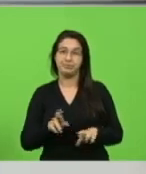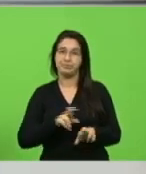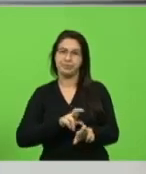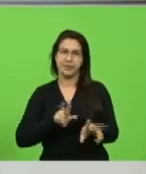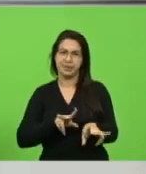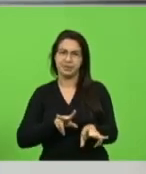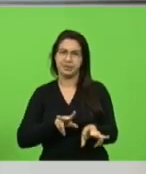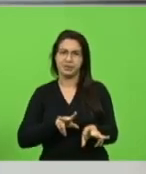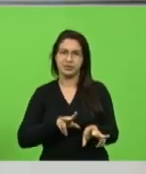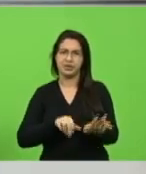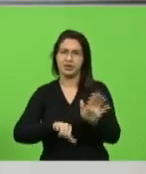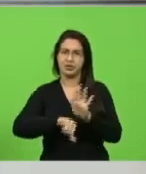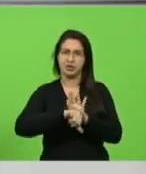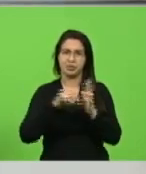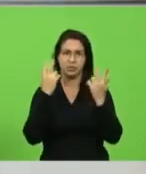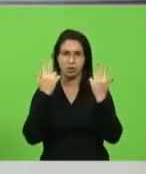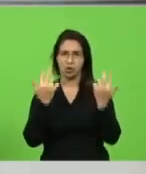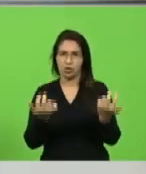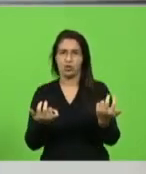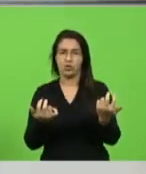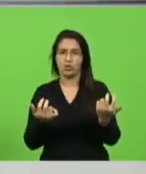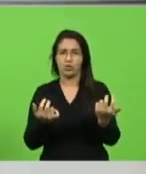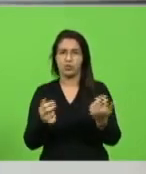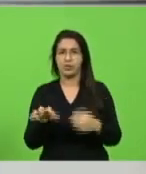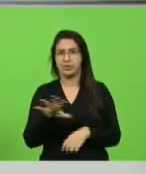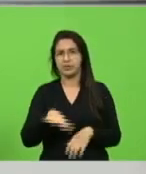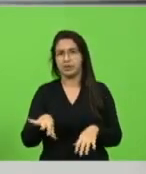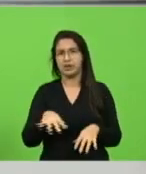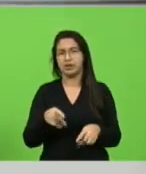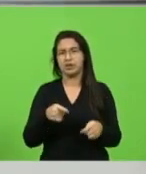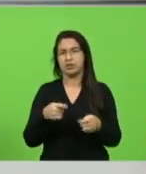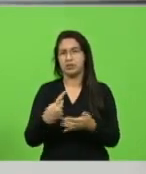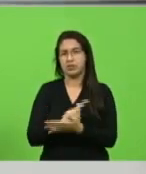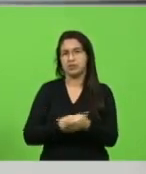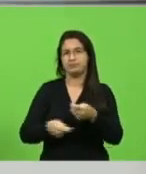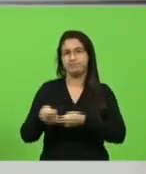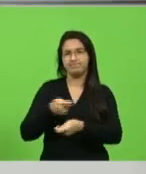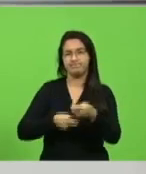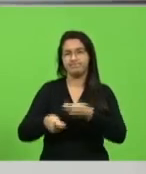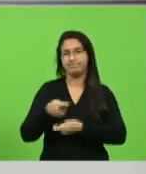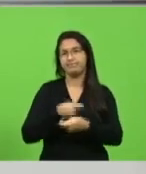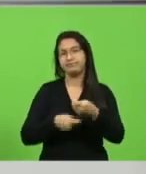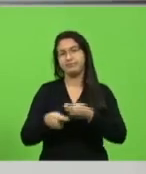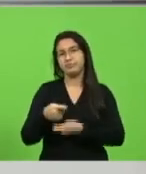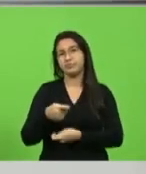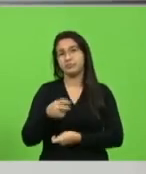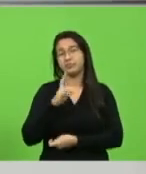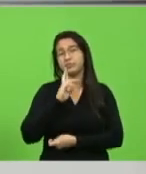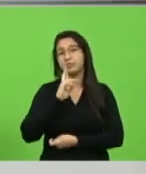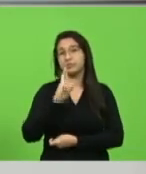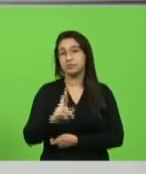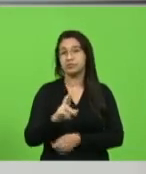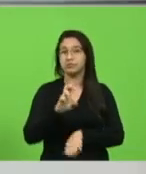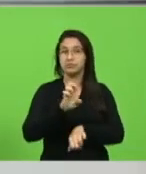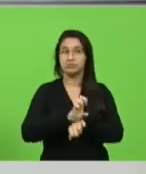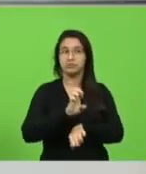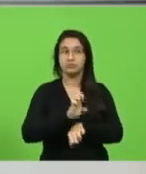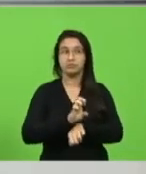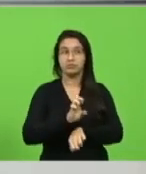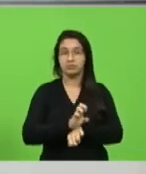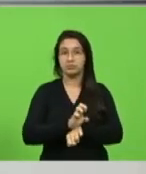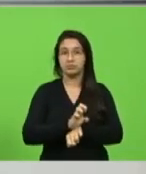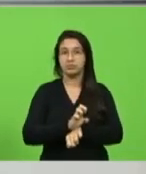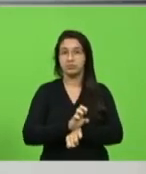nos crimes comuns e nas improbidades administrativas, a resposta do Estado não